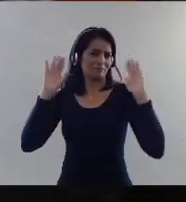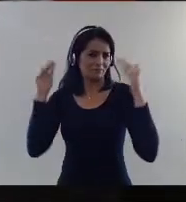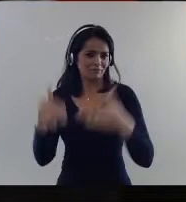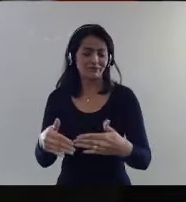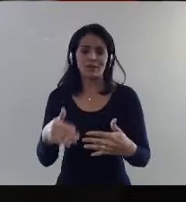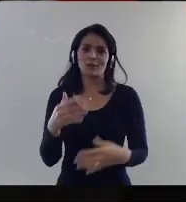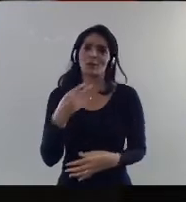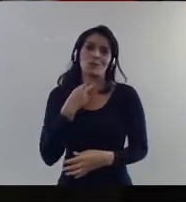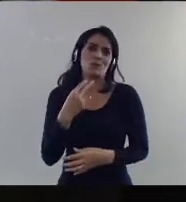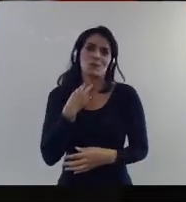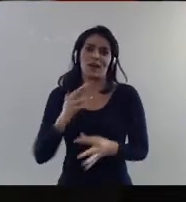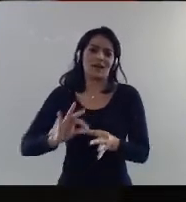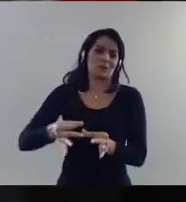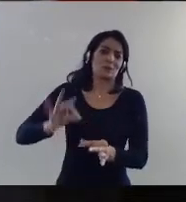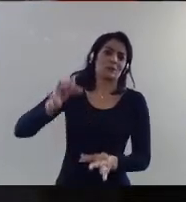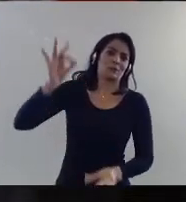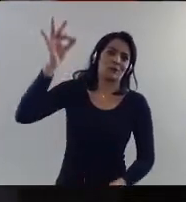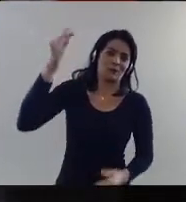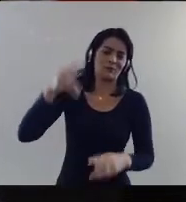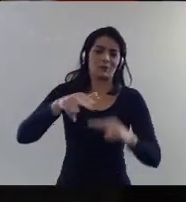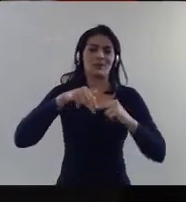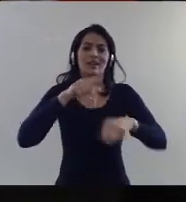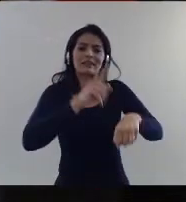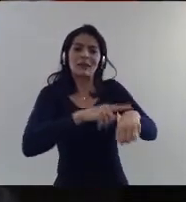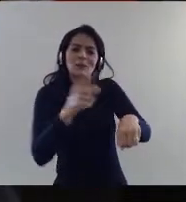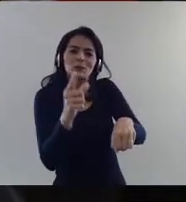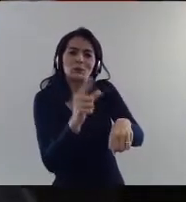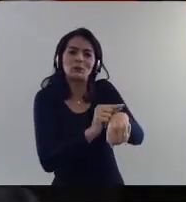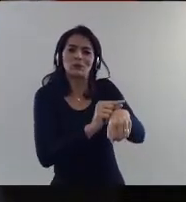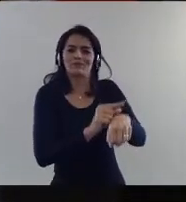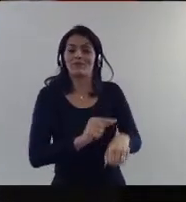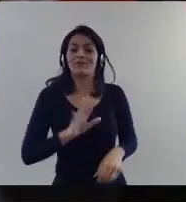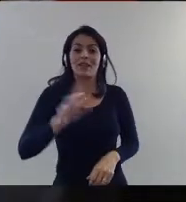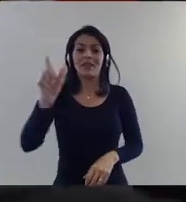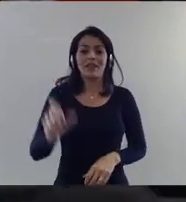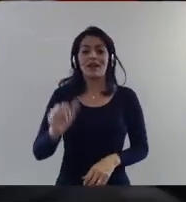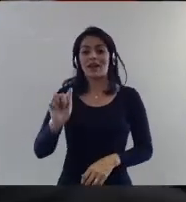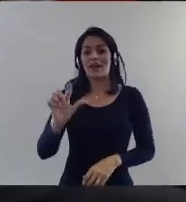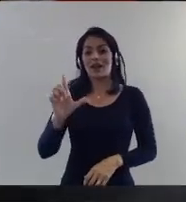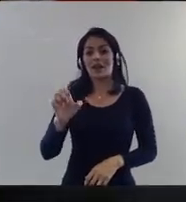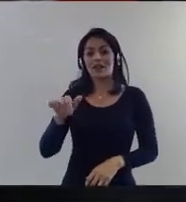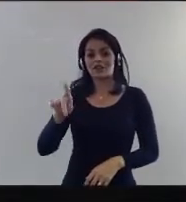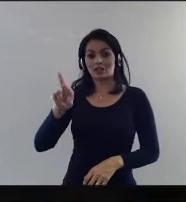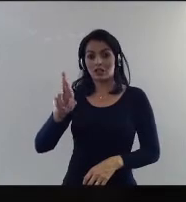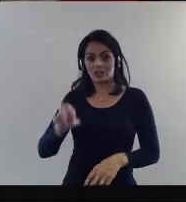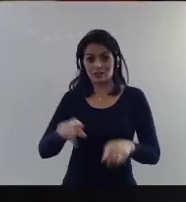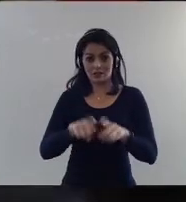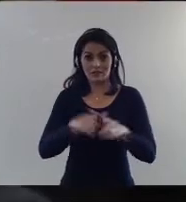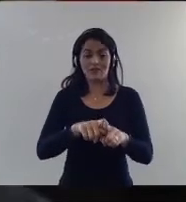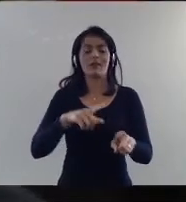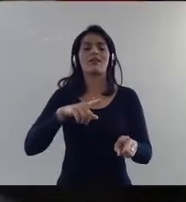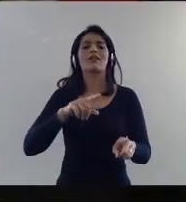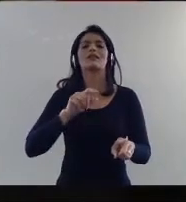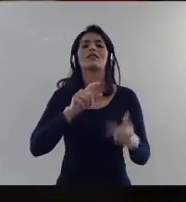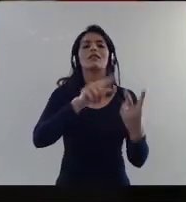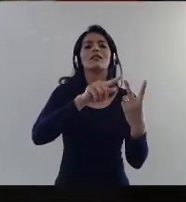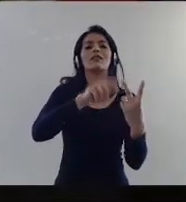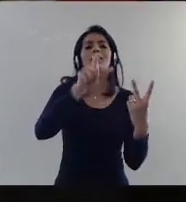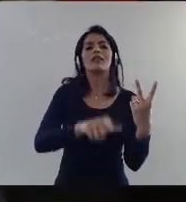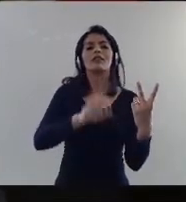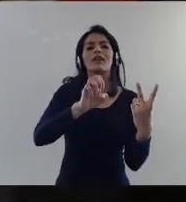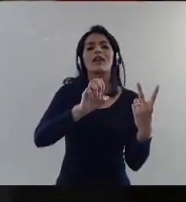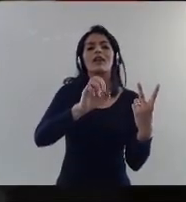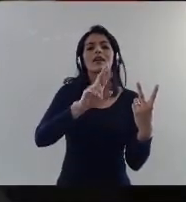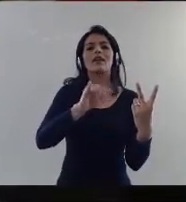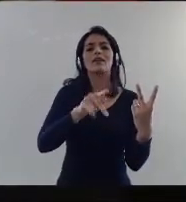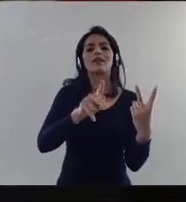pôde falar porque o nosso tempo é muito curto. Junto com Alexandre, nós teremos também o grande Eric